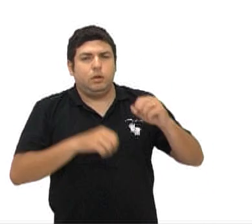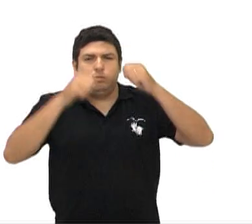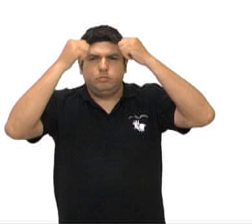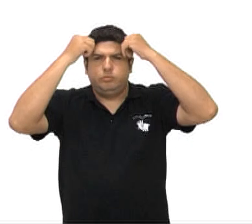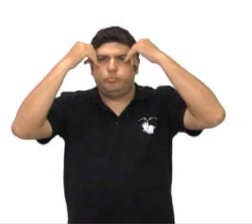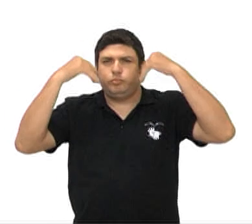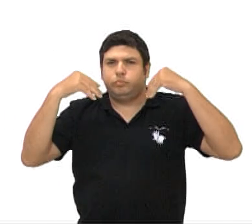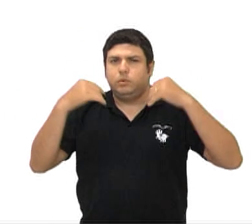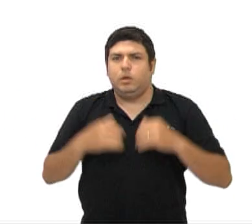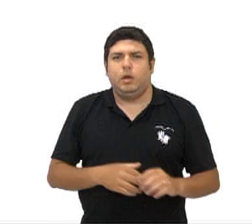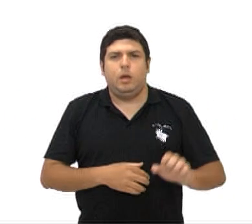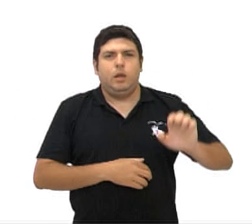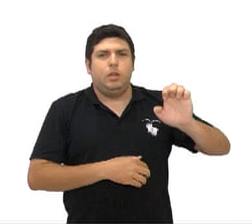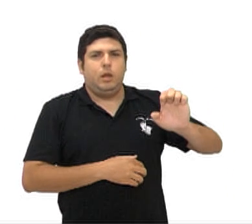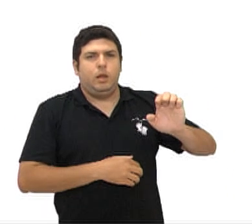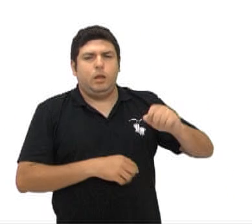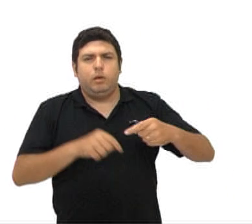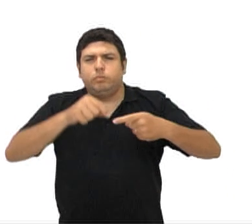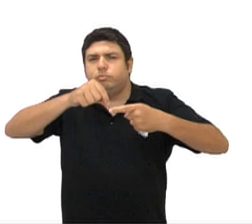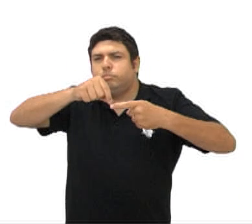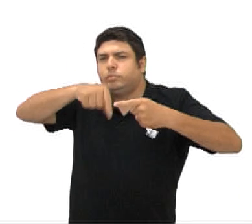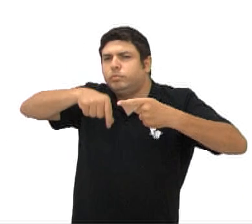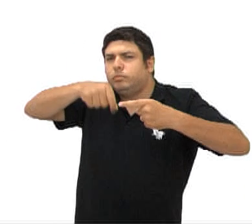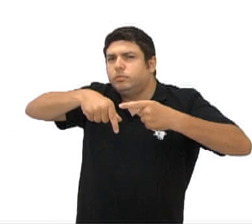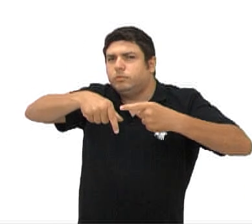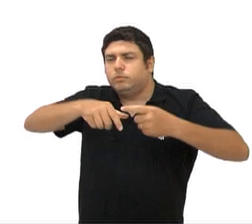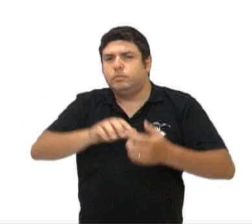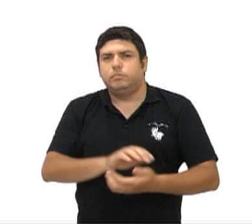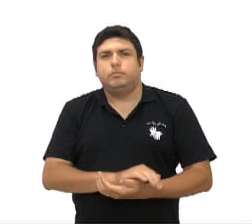transpiração ou ainda a letra E, gutação.